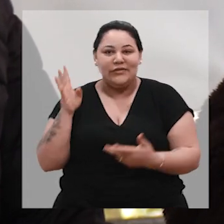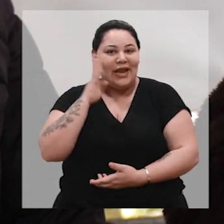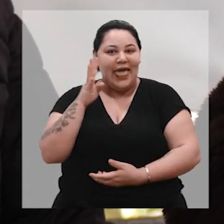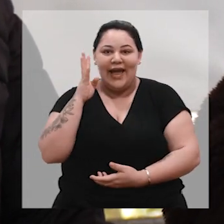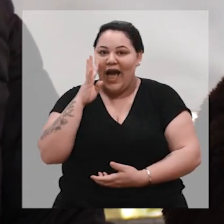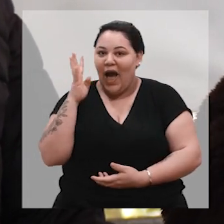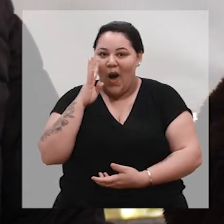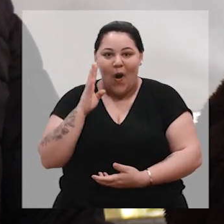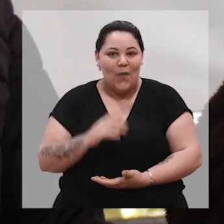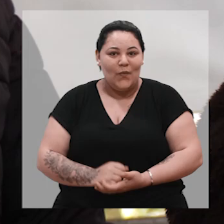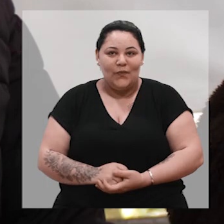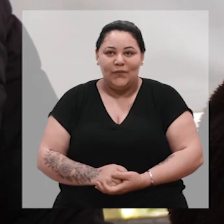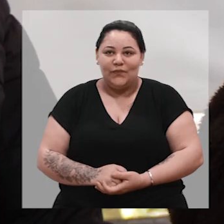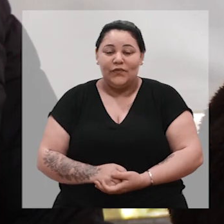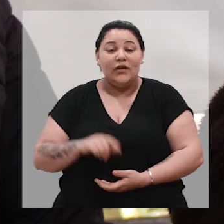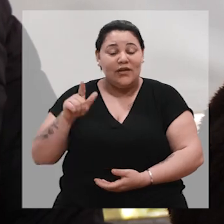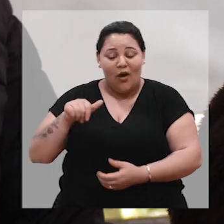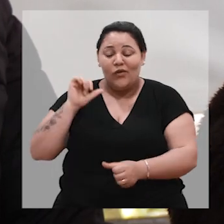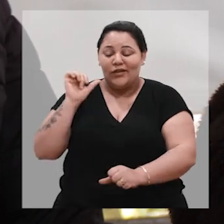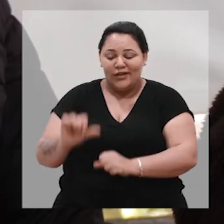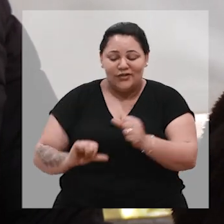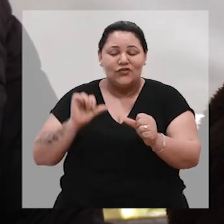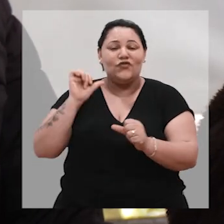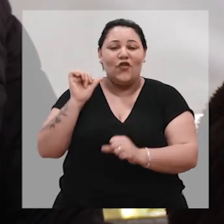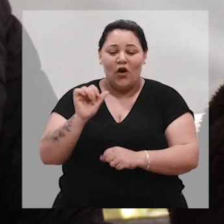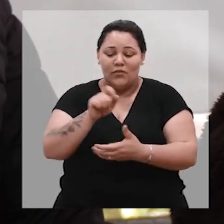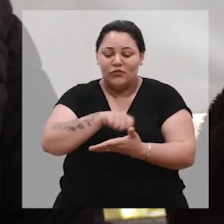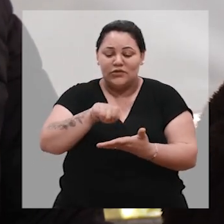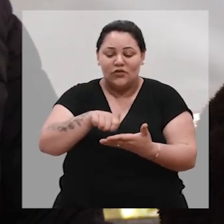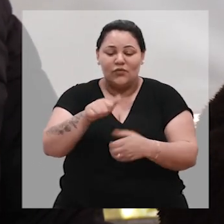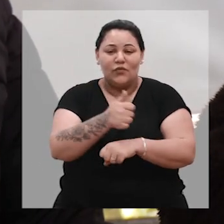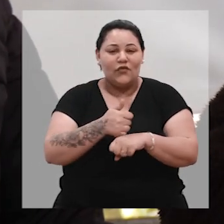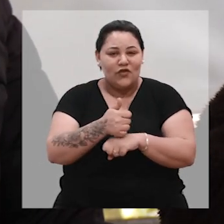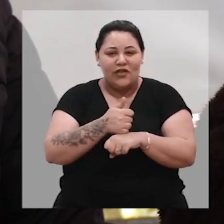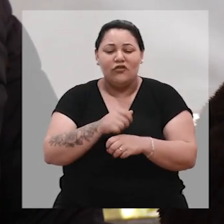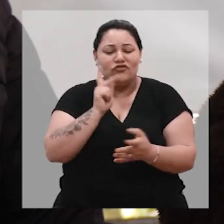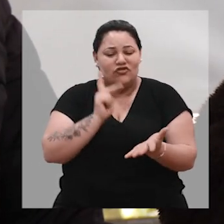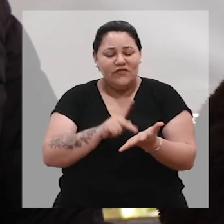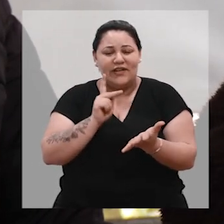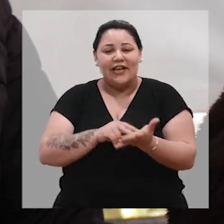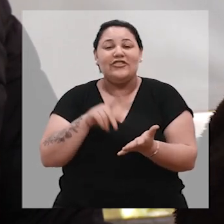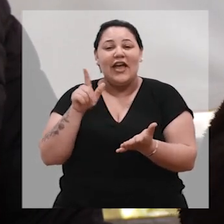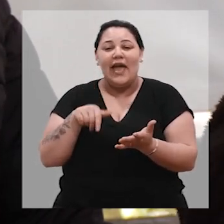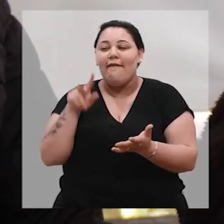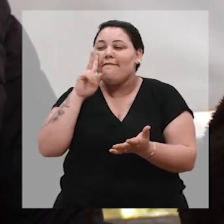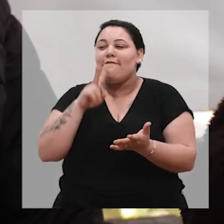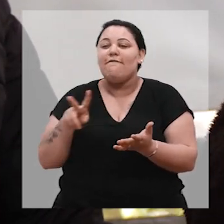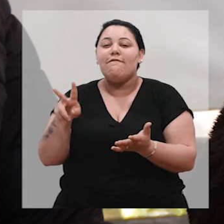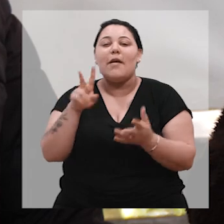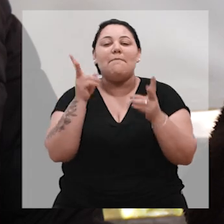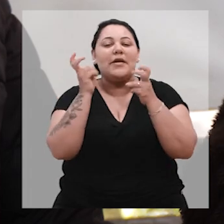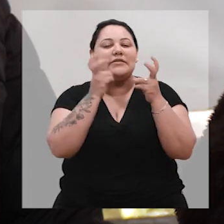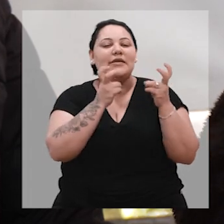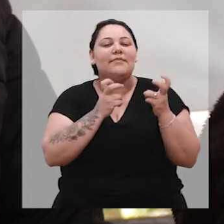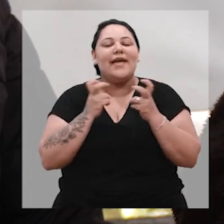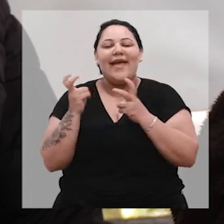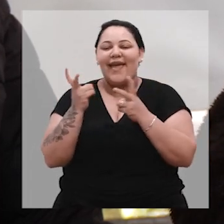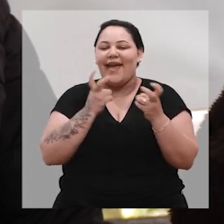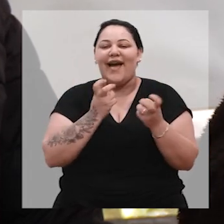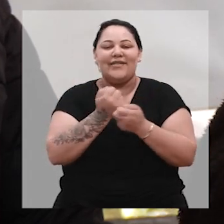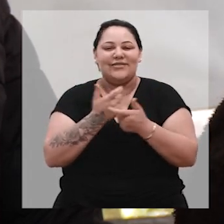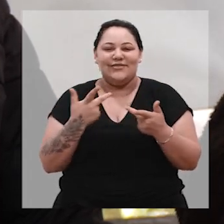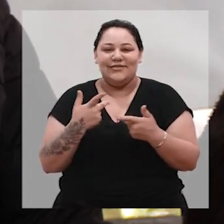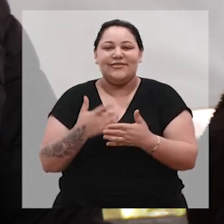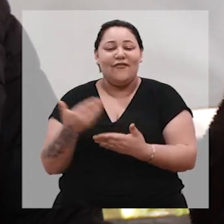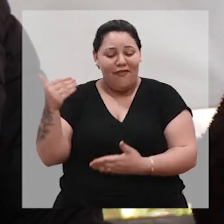do livro. E é isso que faz um escritor, uma fonte de histórias. Então, quem tem vontade, acha que não consegue,